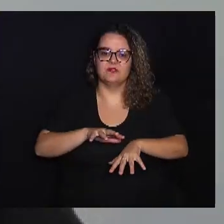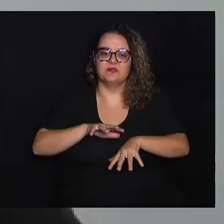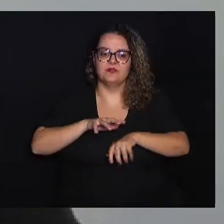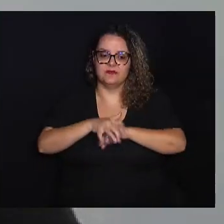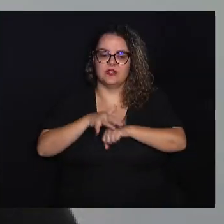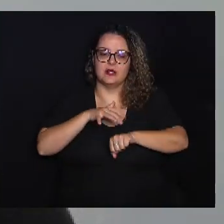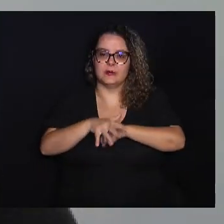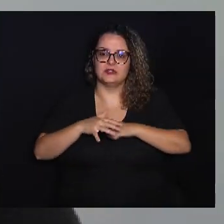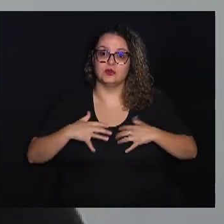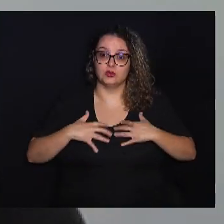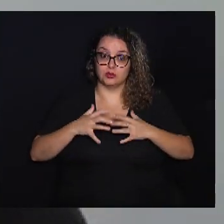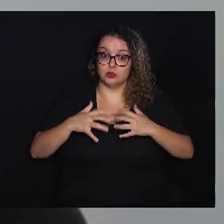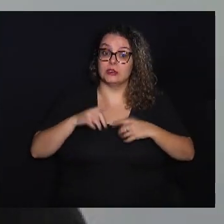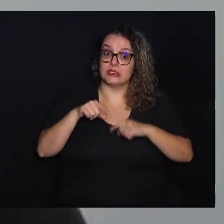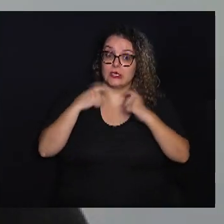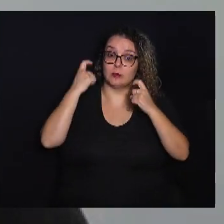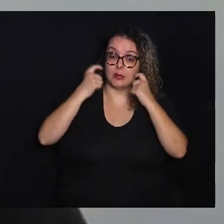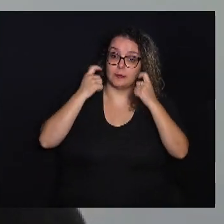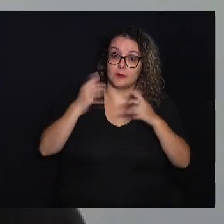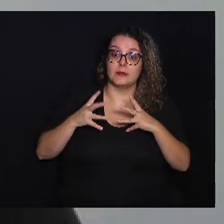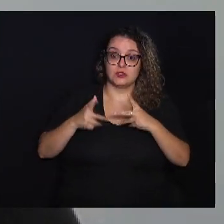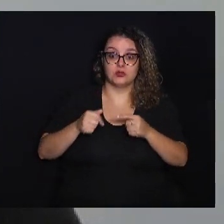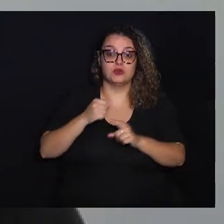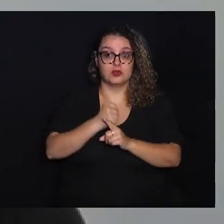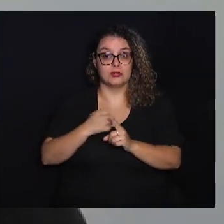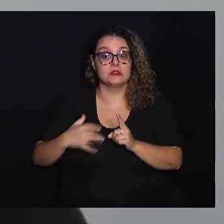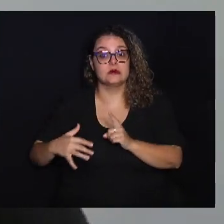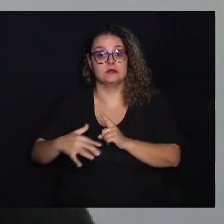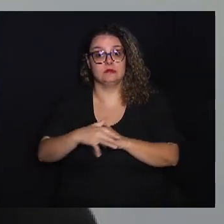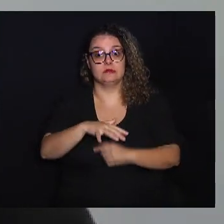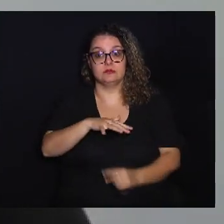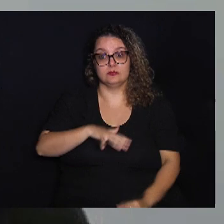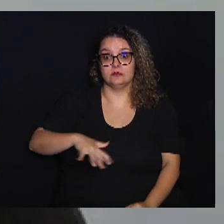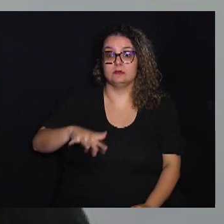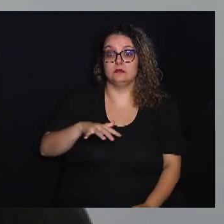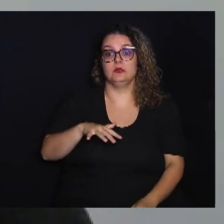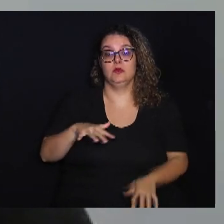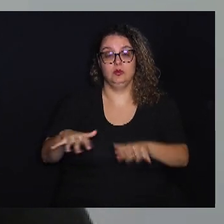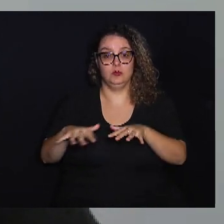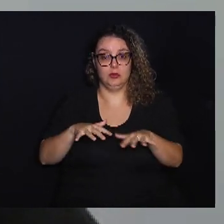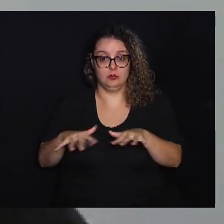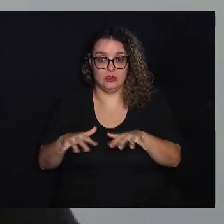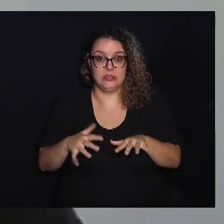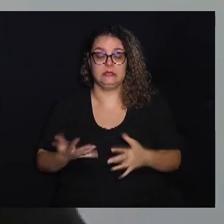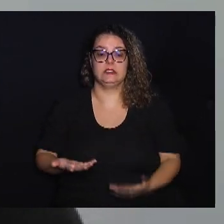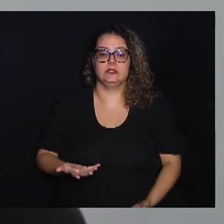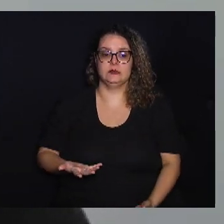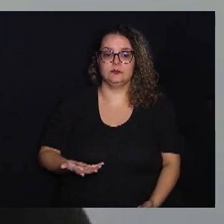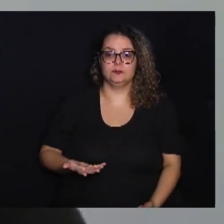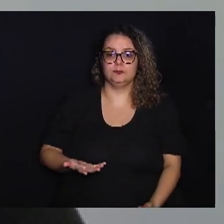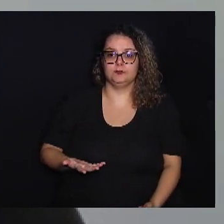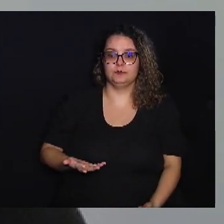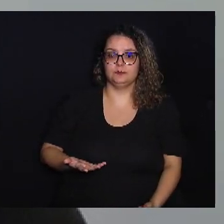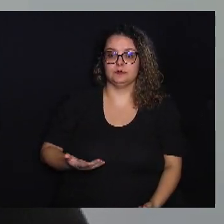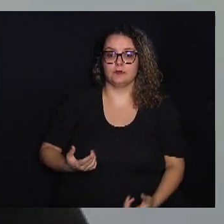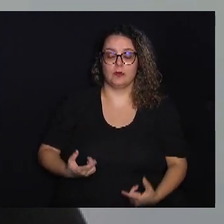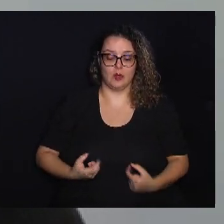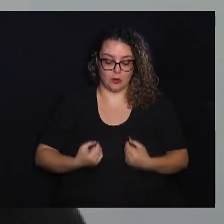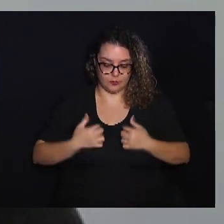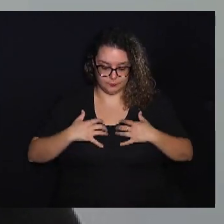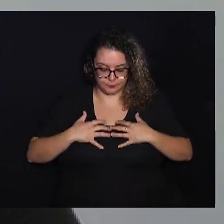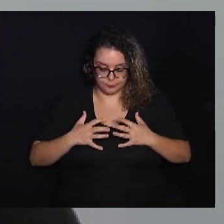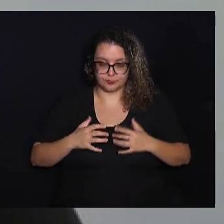uma preocupação de todas as sociedades mobilizadas, né? No câncer de pulmão, como a Sociedade Brasileira de